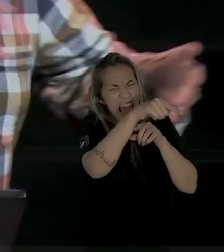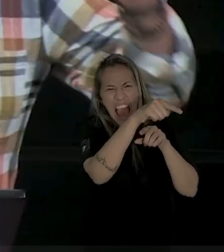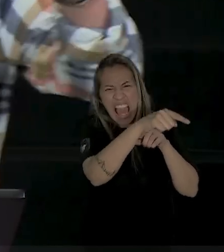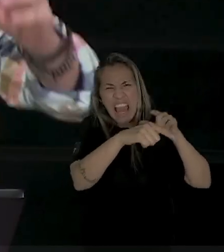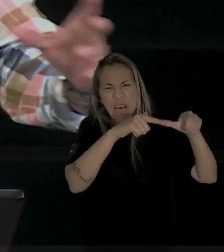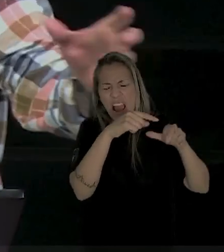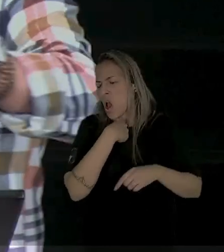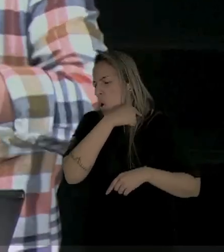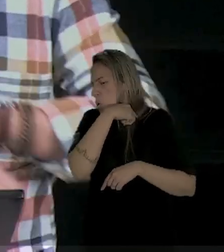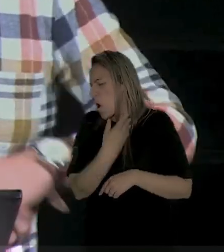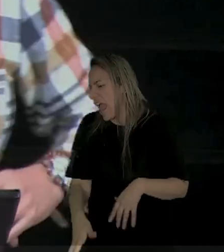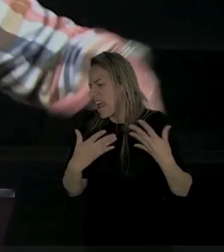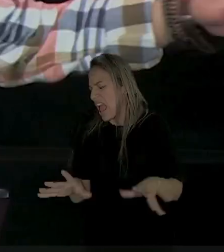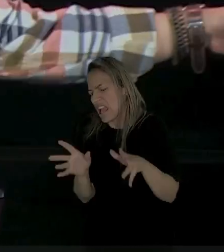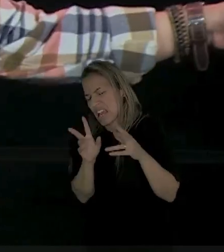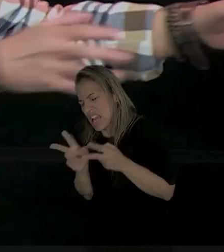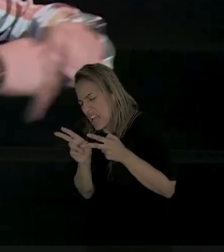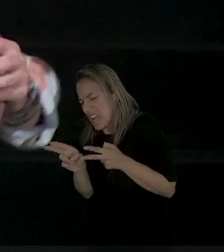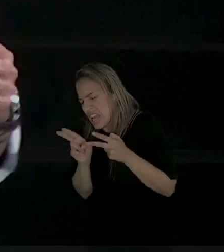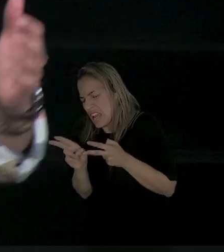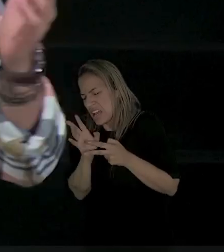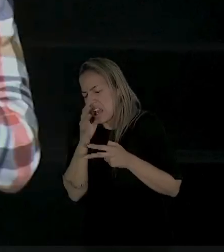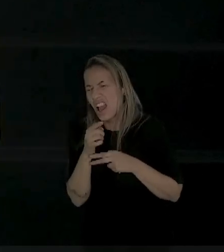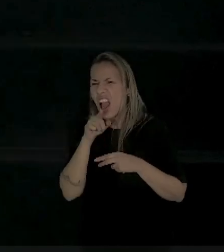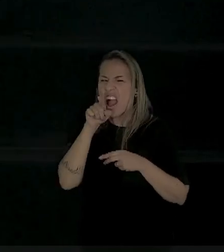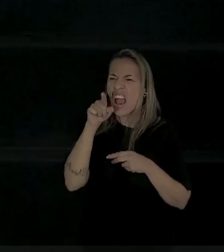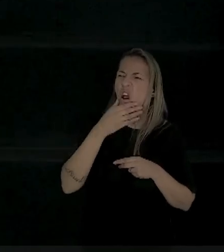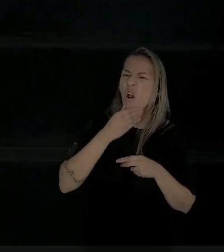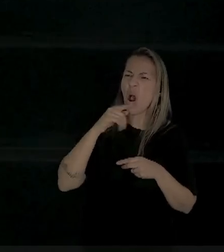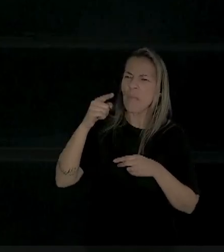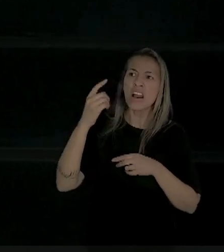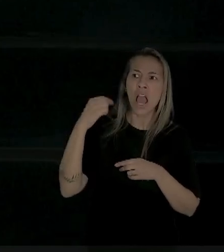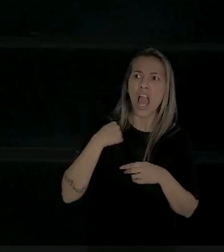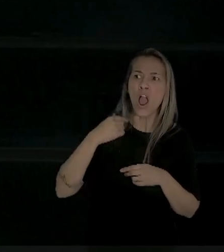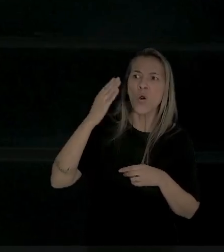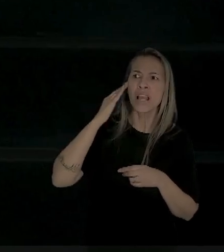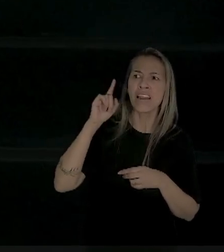Há ventos que me usam pedras. Há um comentário no corredor que eu vou ser demitido.